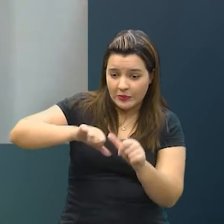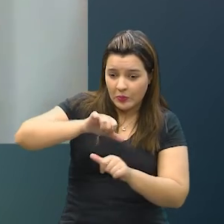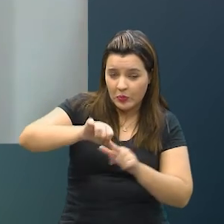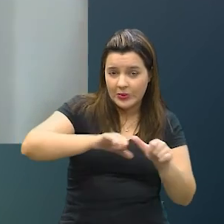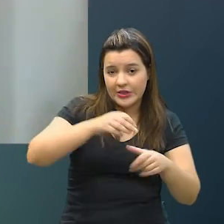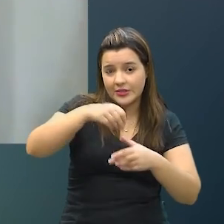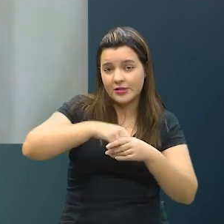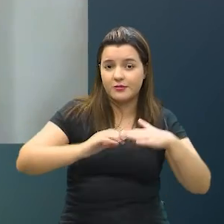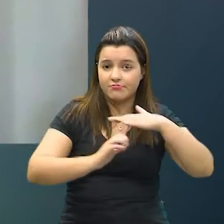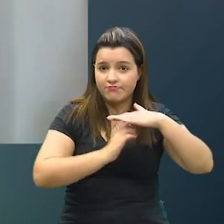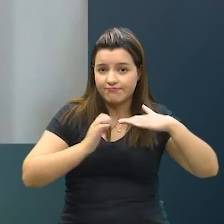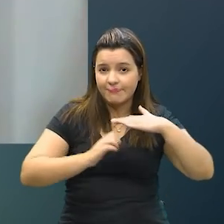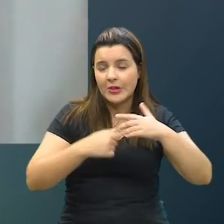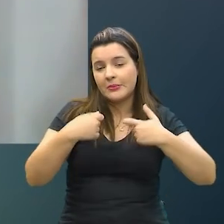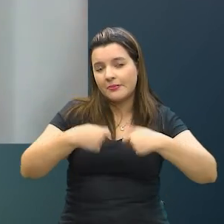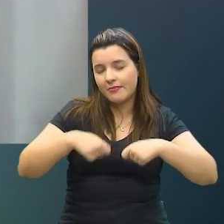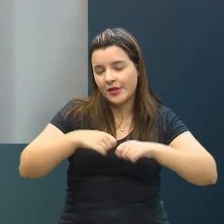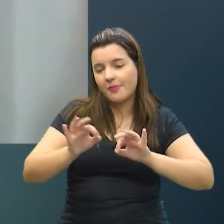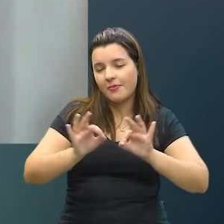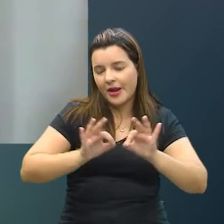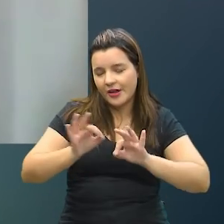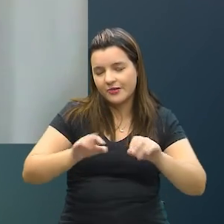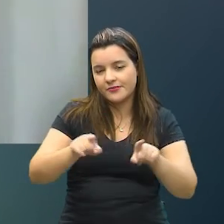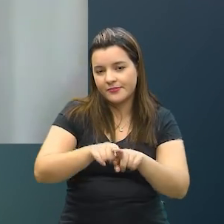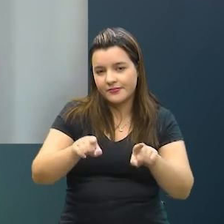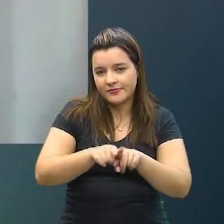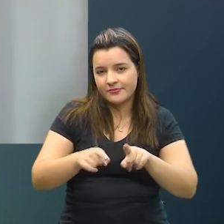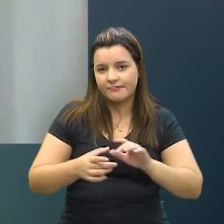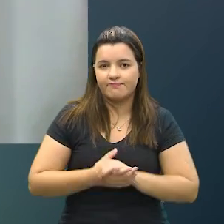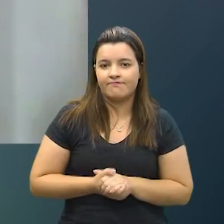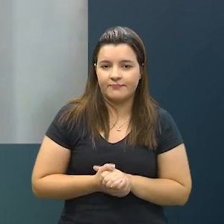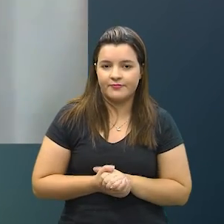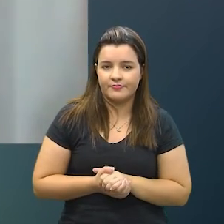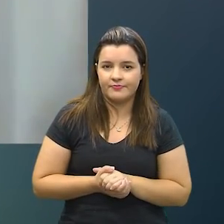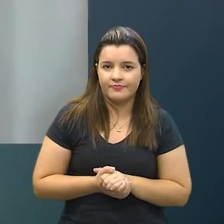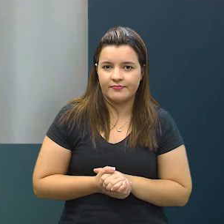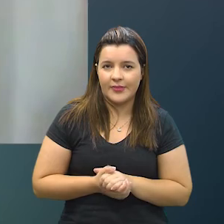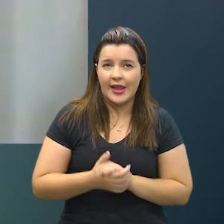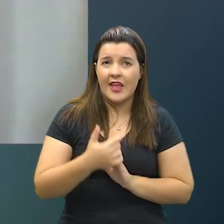empresa, você precisa planejar. Então, quanto que você precisa